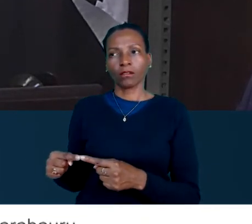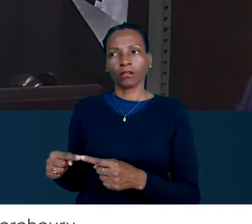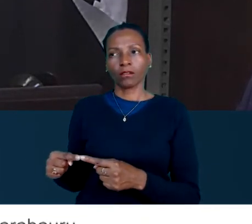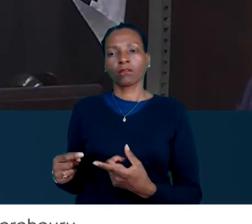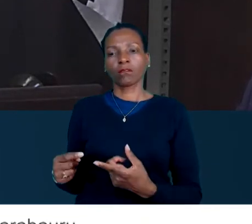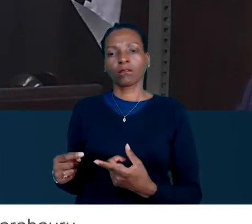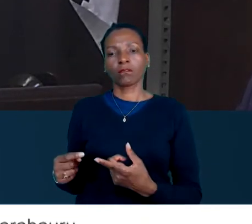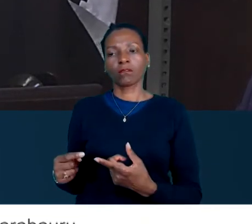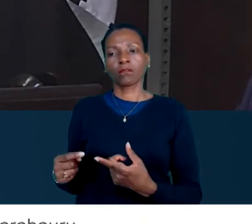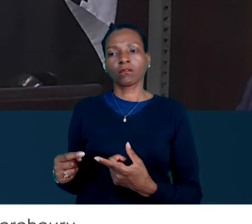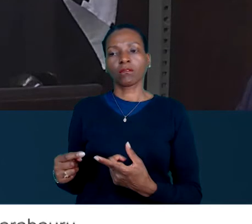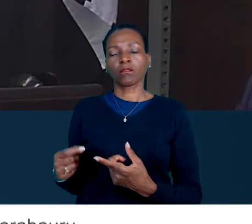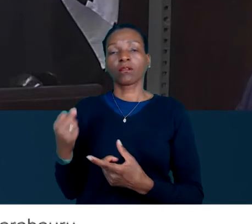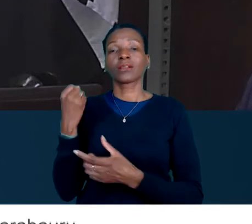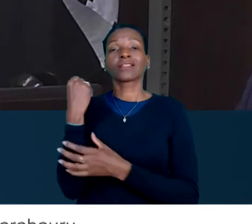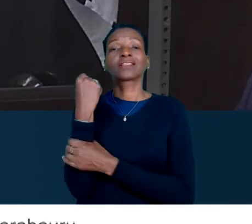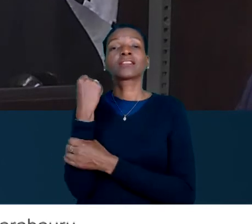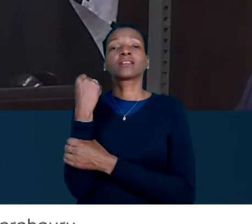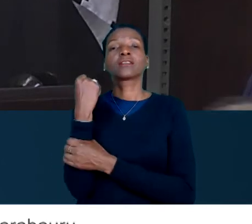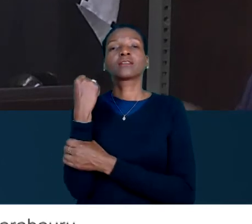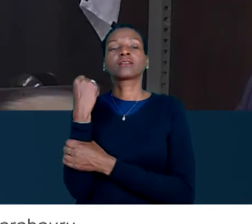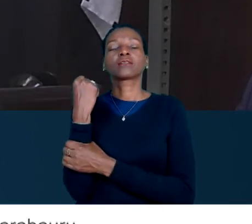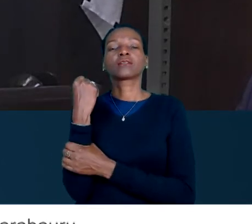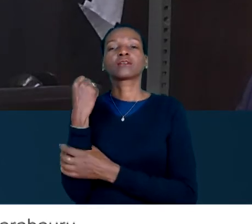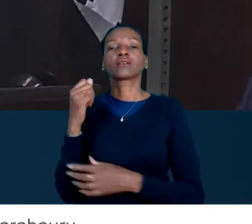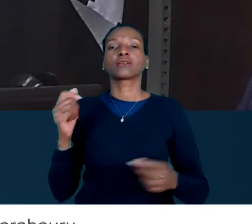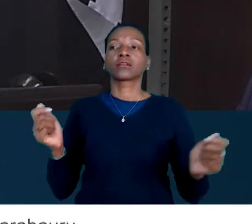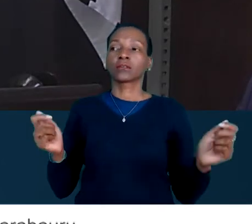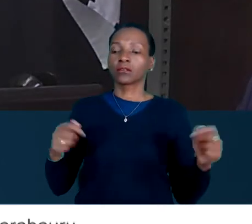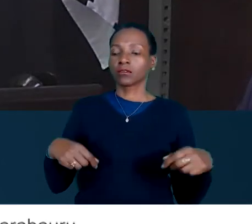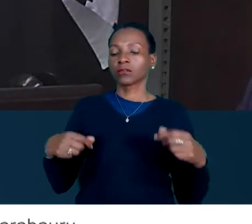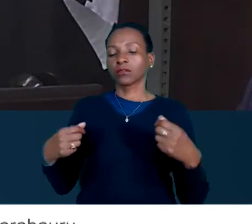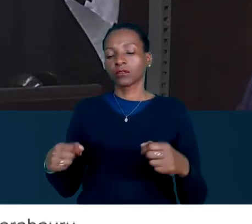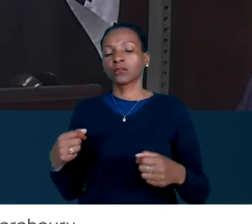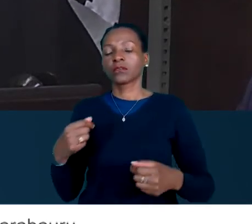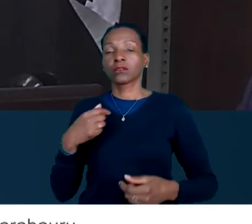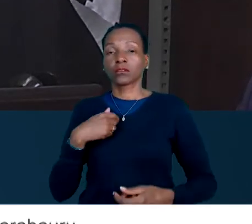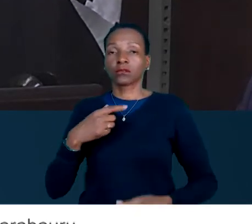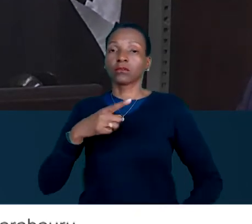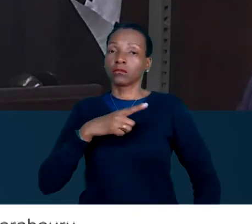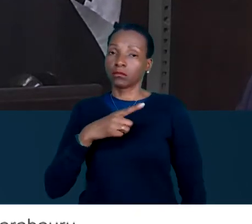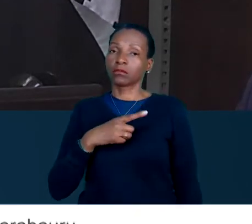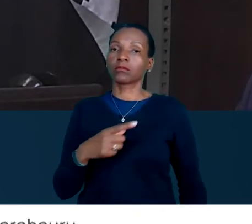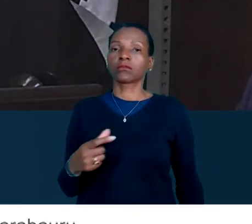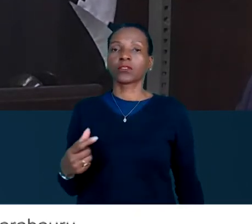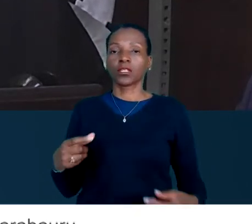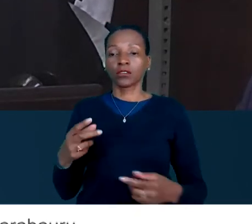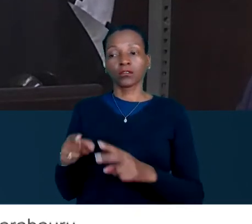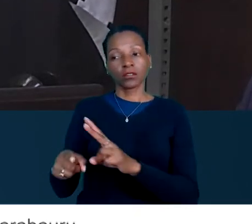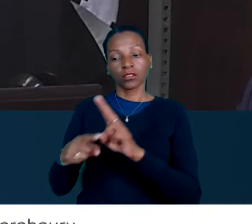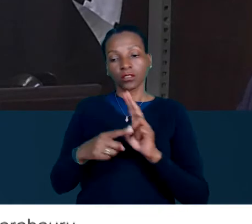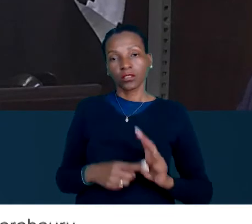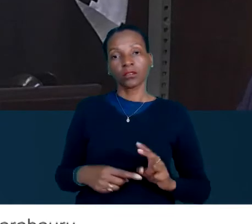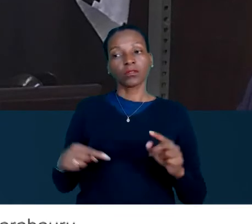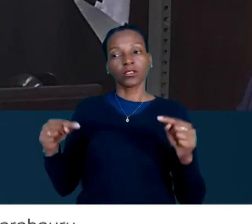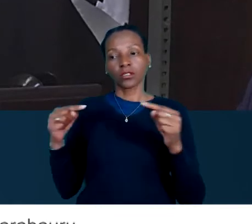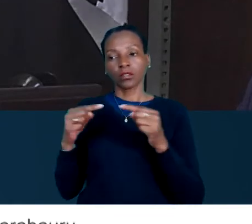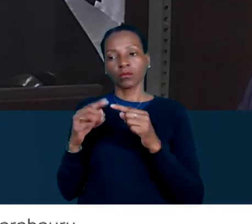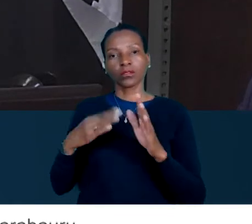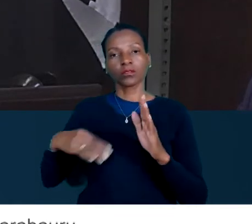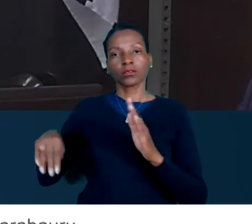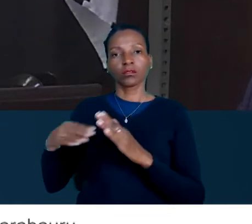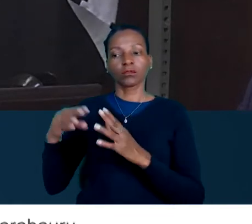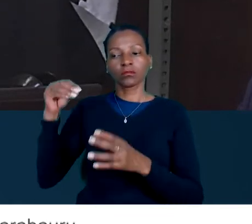possíveis e necessárias de que este empréstimo está respaldado em lei e é isso que faço e vou